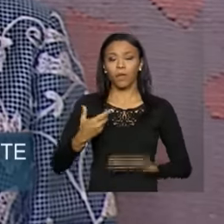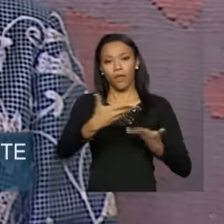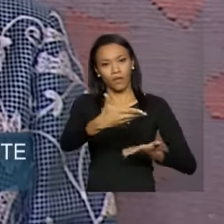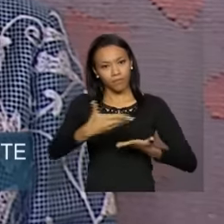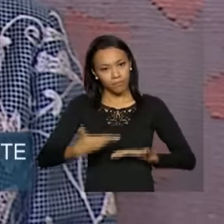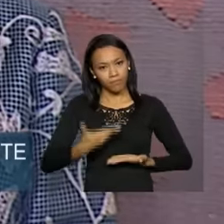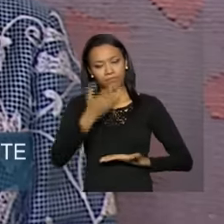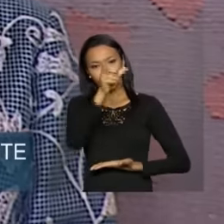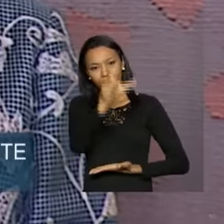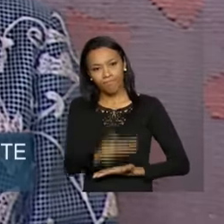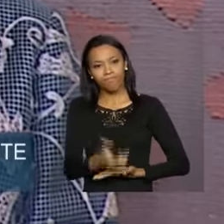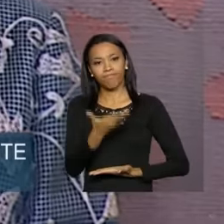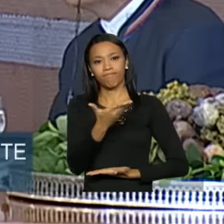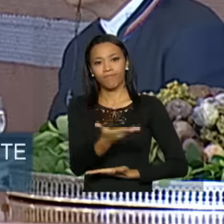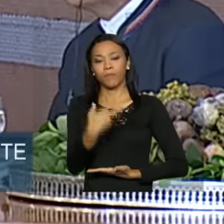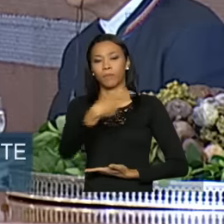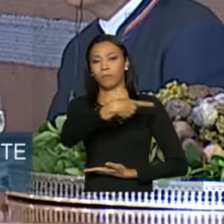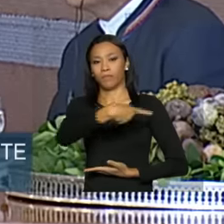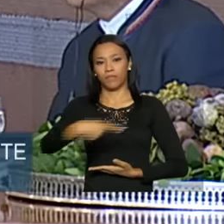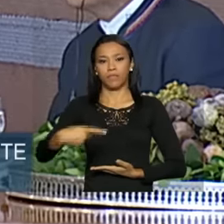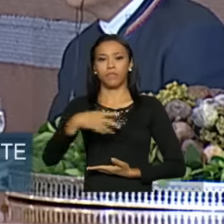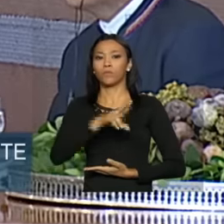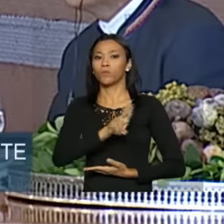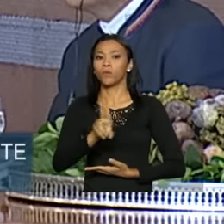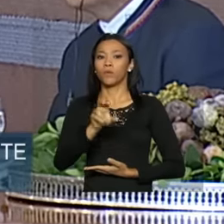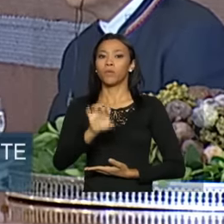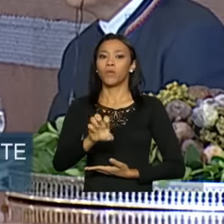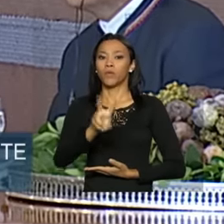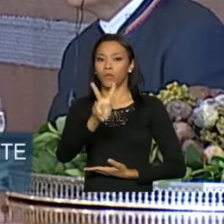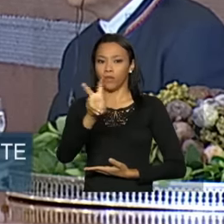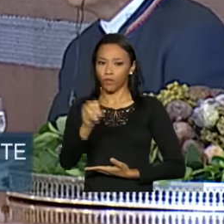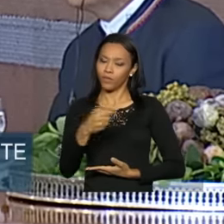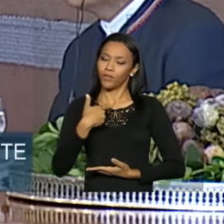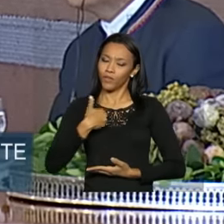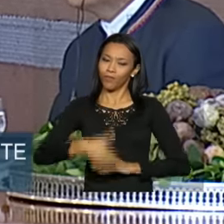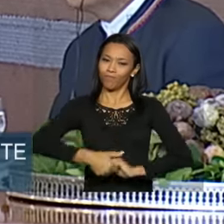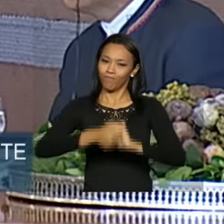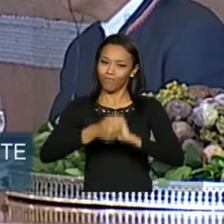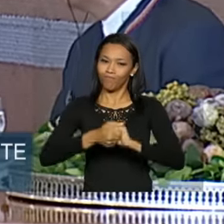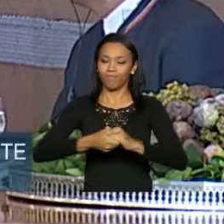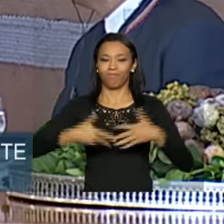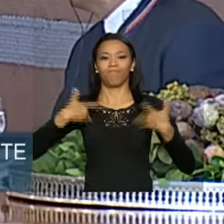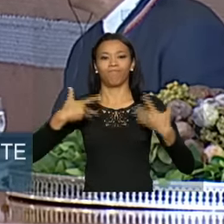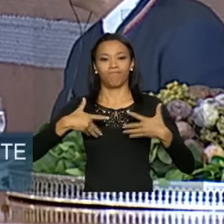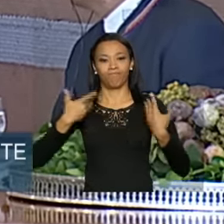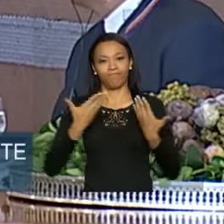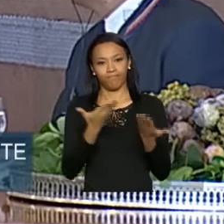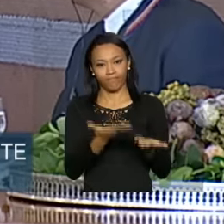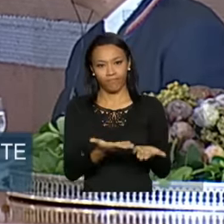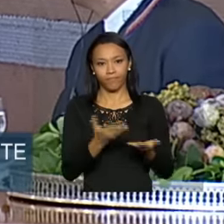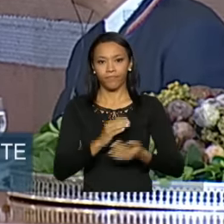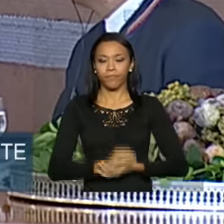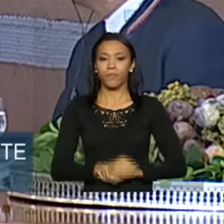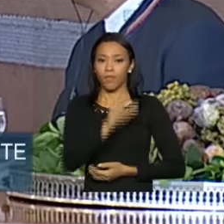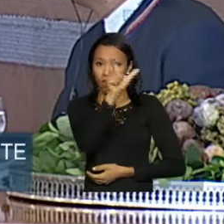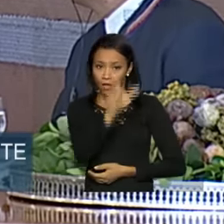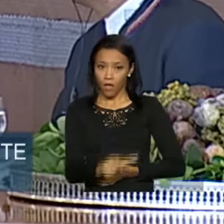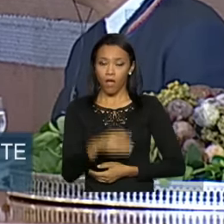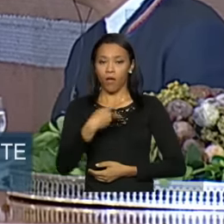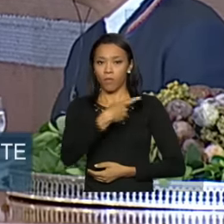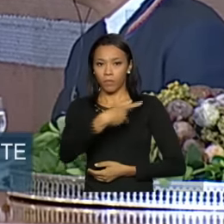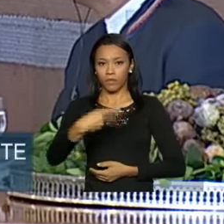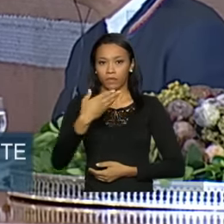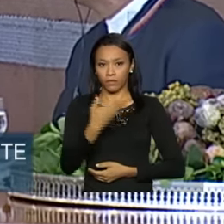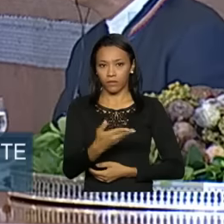querido presidente Evo Morales, a quem cumprimento com imensa alegria. O presidente Evo